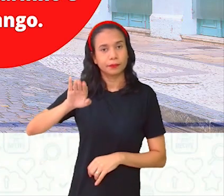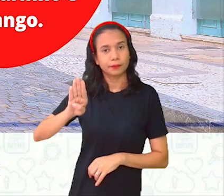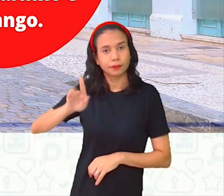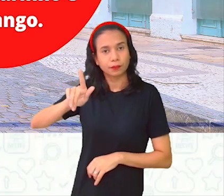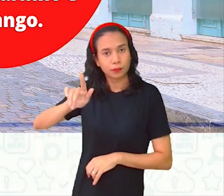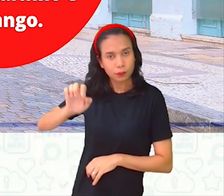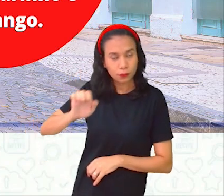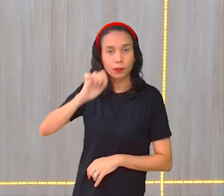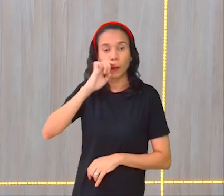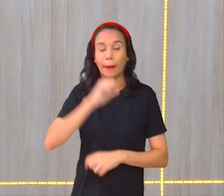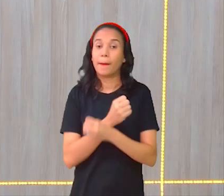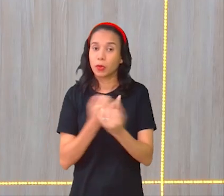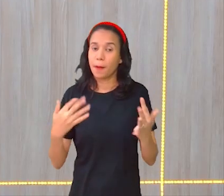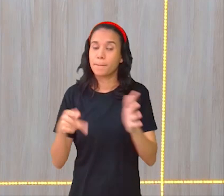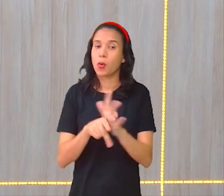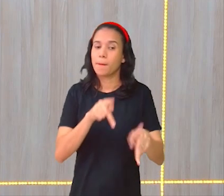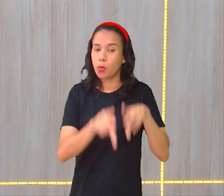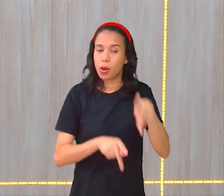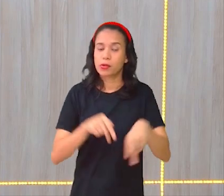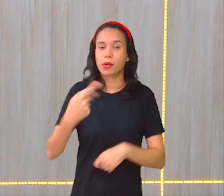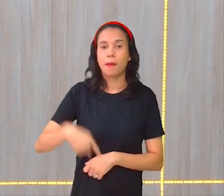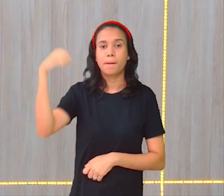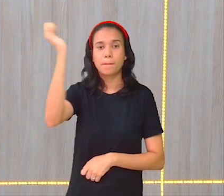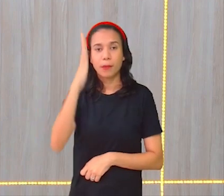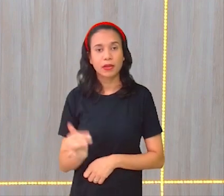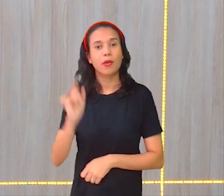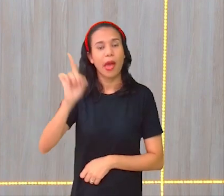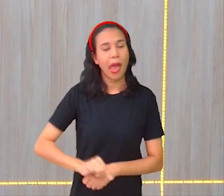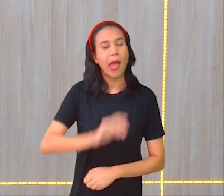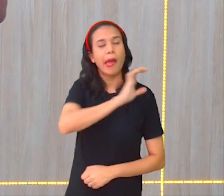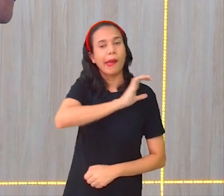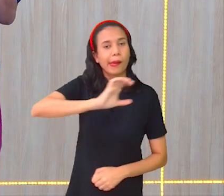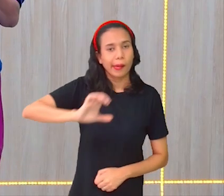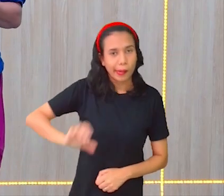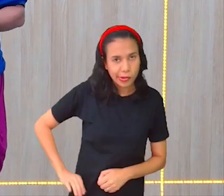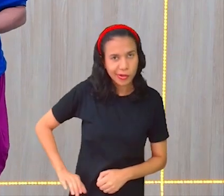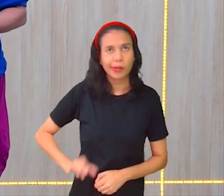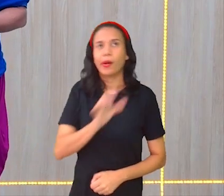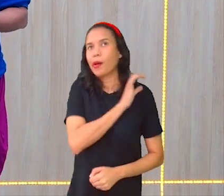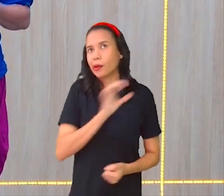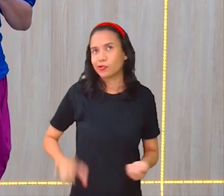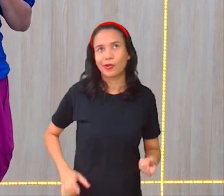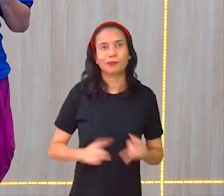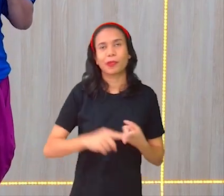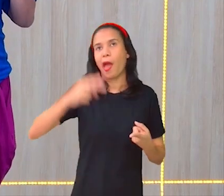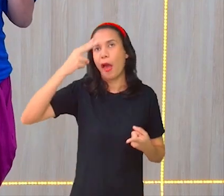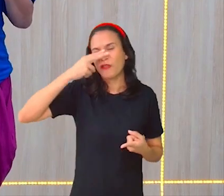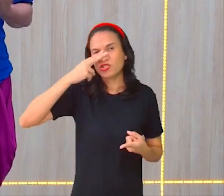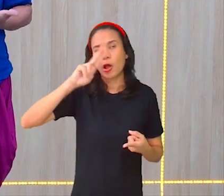tá? A maioria da população brasileira é cristã, seja evangélica